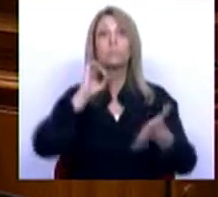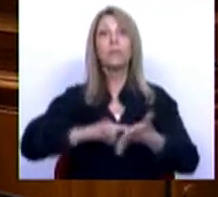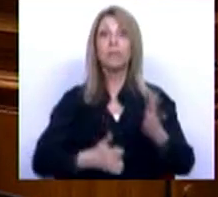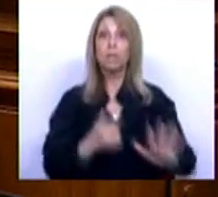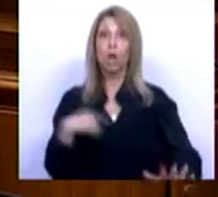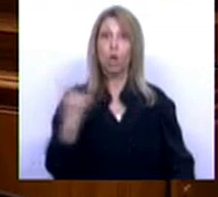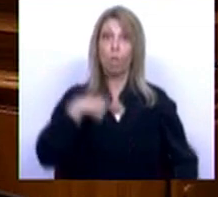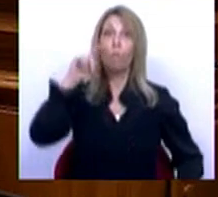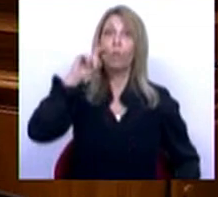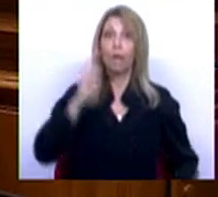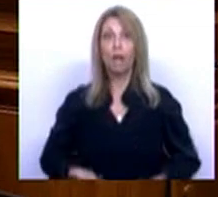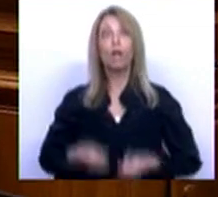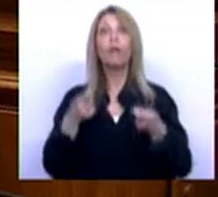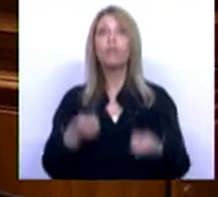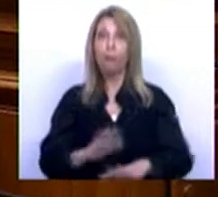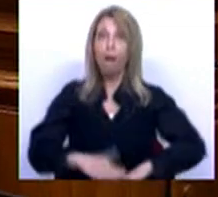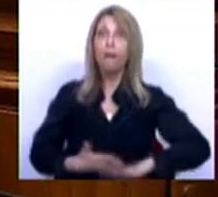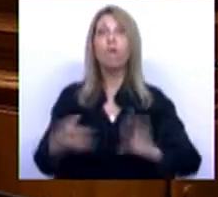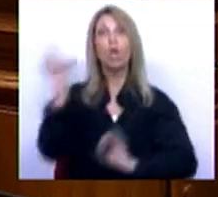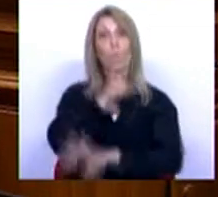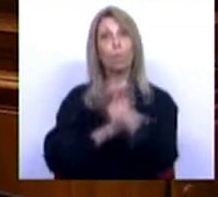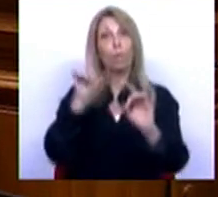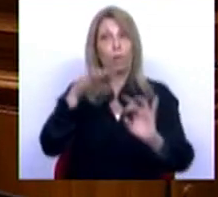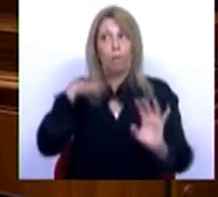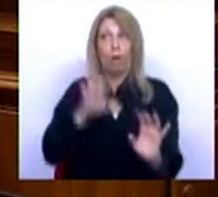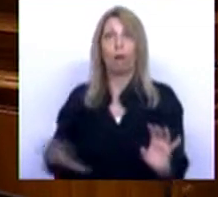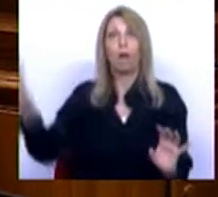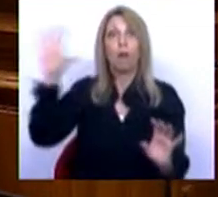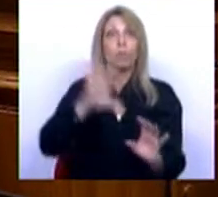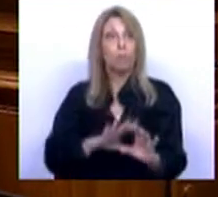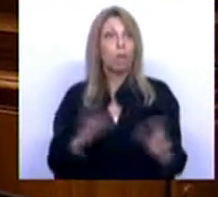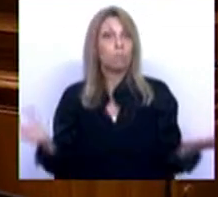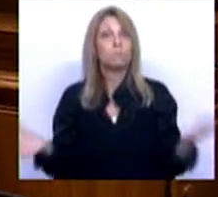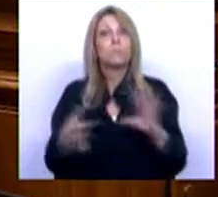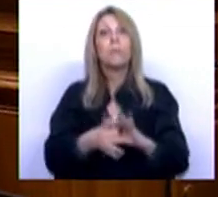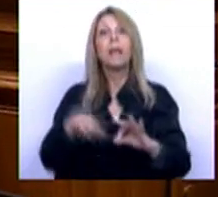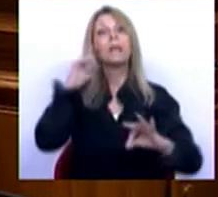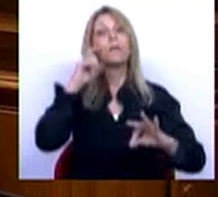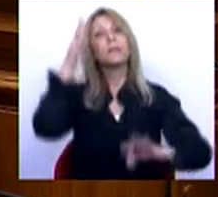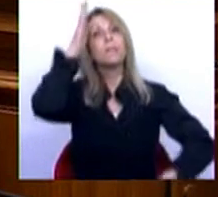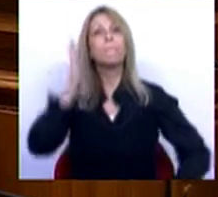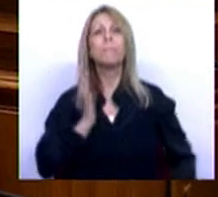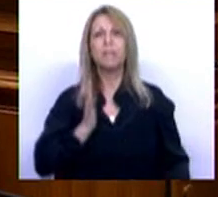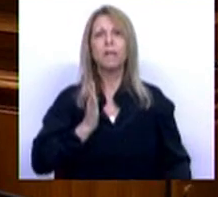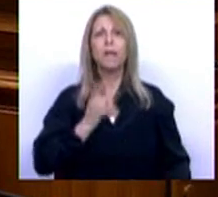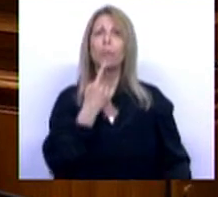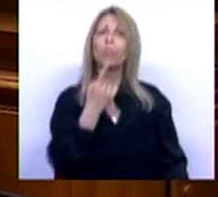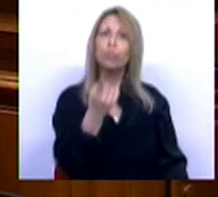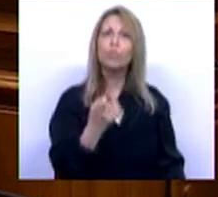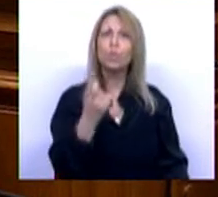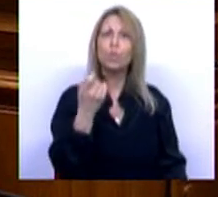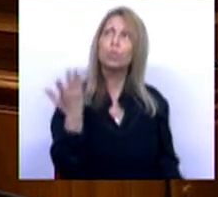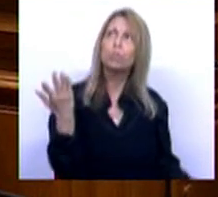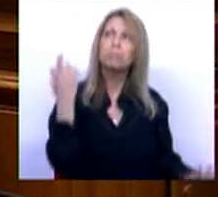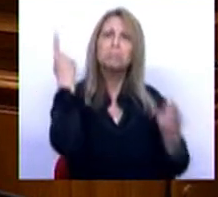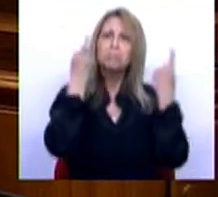maior investimento europeu e já agora nacional em matéria de defesa militar, como é que se está a equacionar